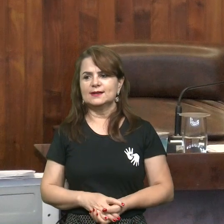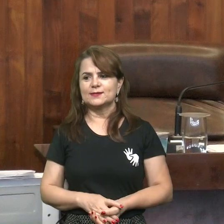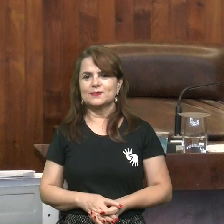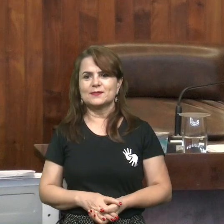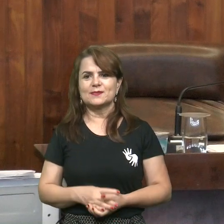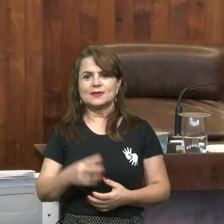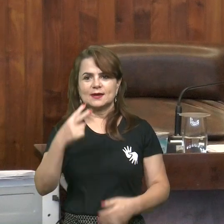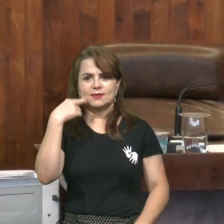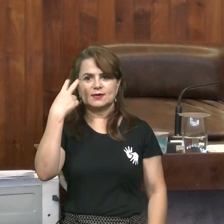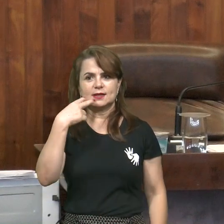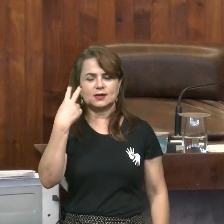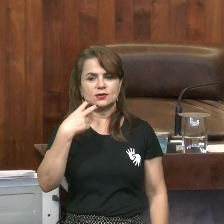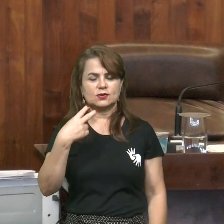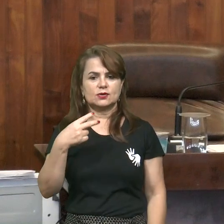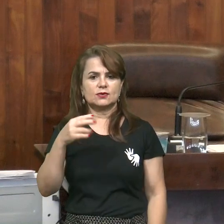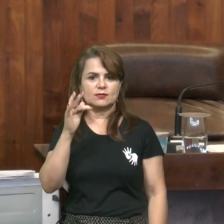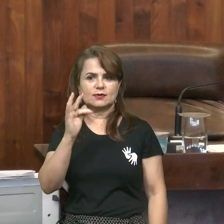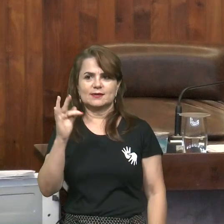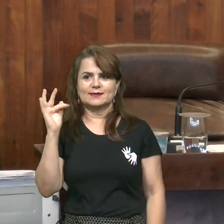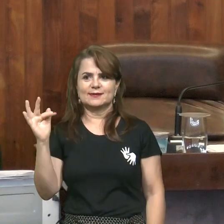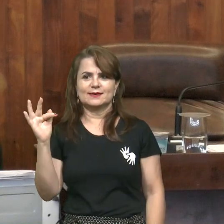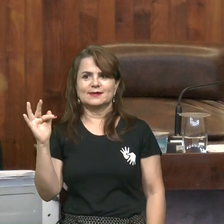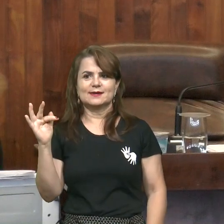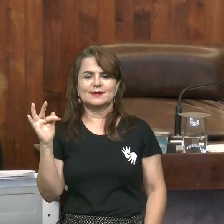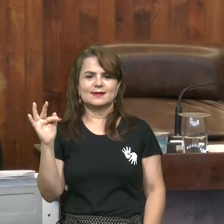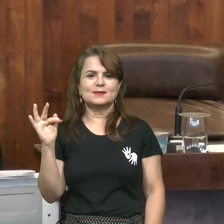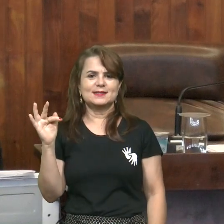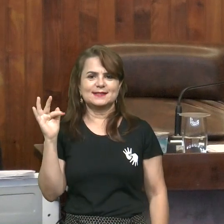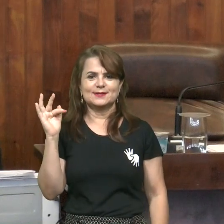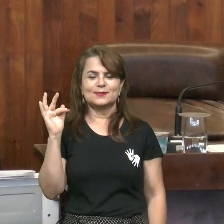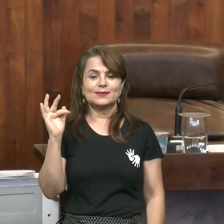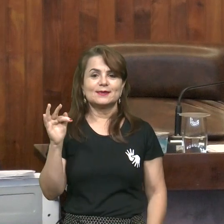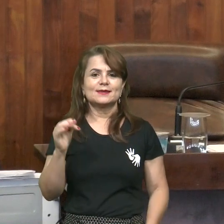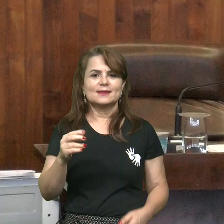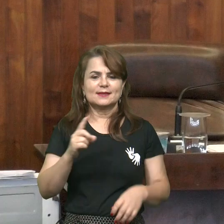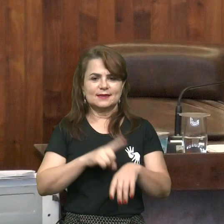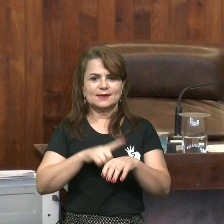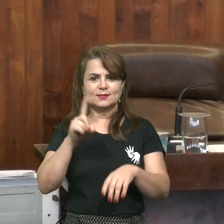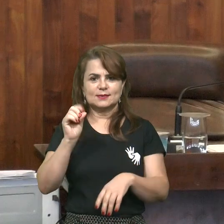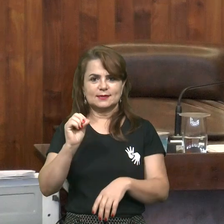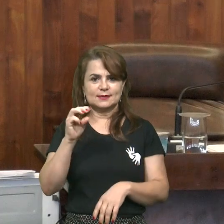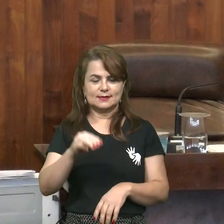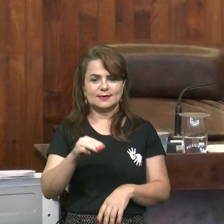Próximo vereador inscrito, vereador agente federal Júnior Feffin, que na forma regimental dispõe de 10 minutos.